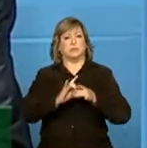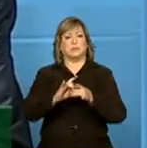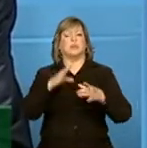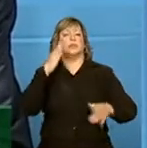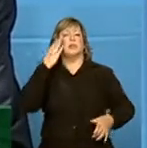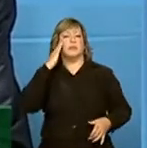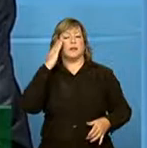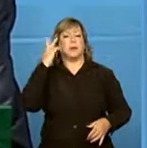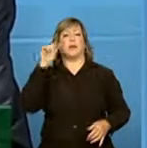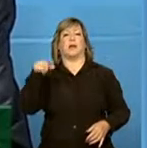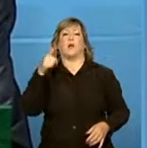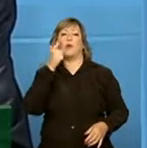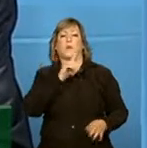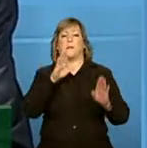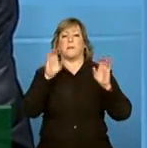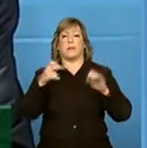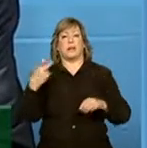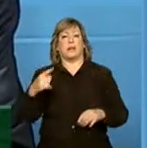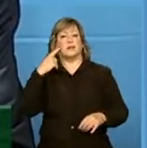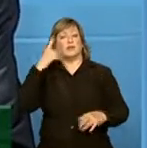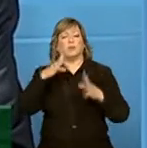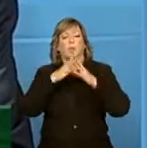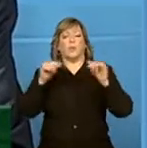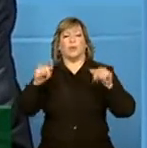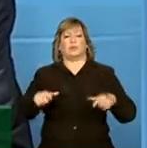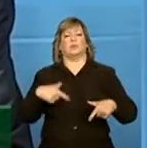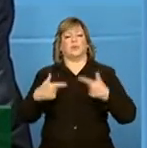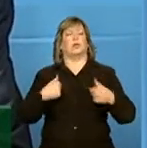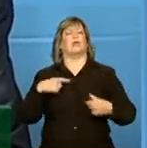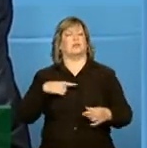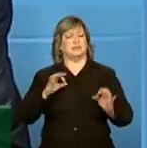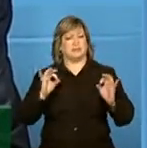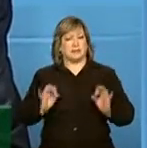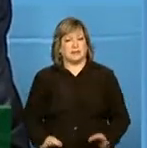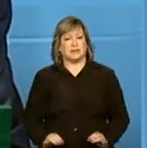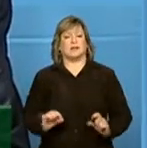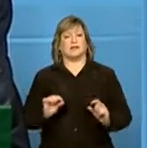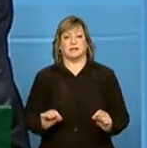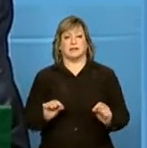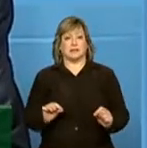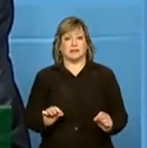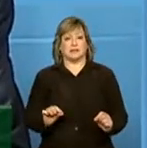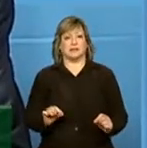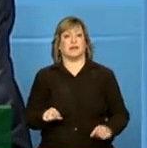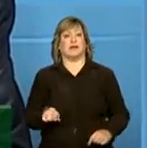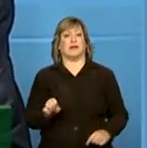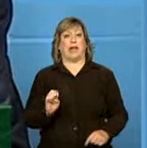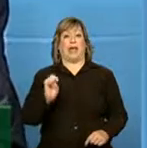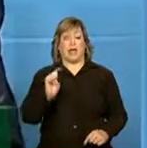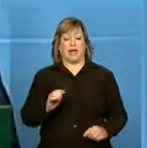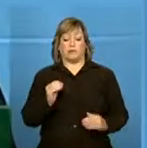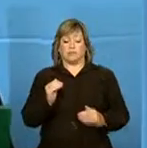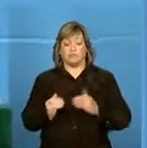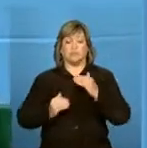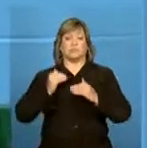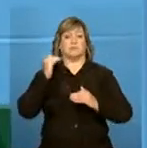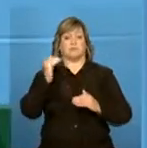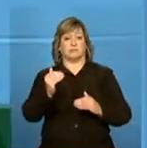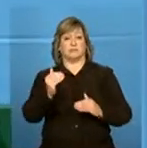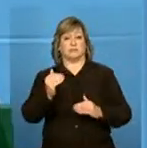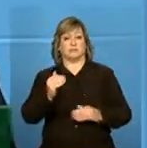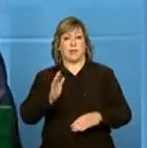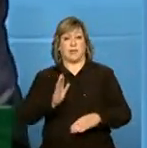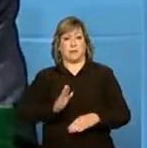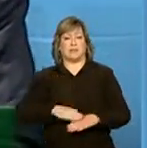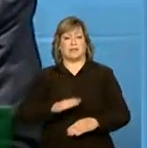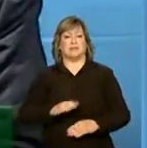conscientização para o sucesso na solução desta luta. Eu tenho certeza de que é um degrau a mais das